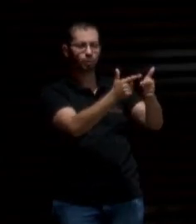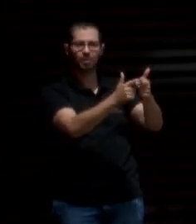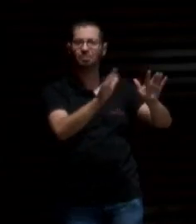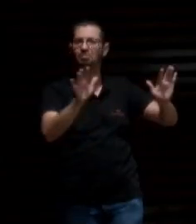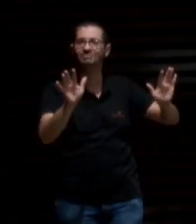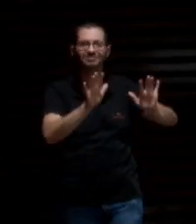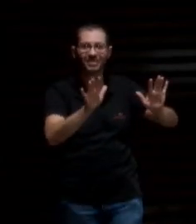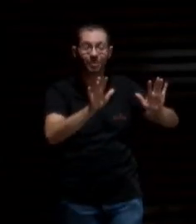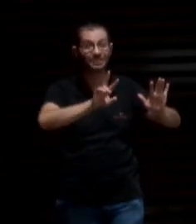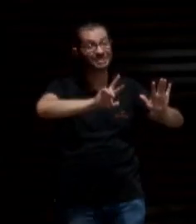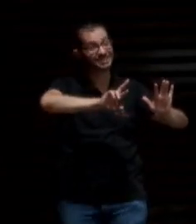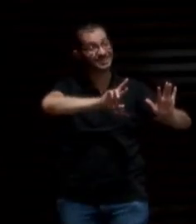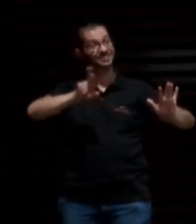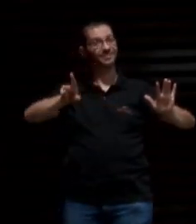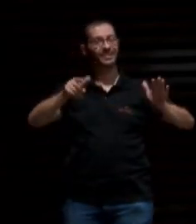alegrai-vos.